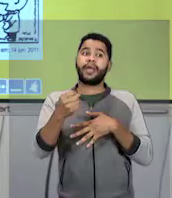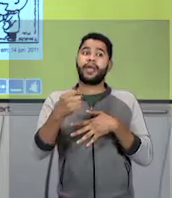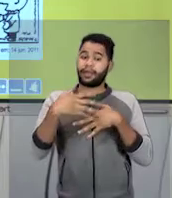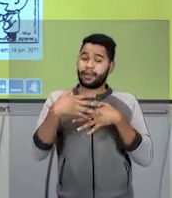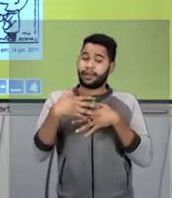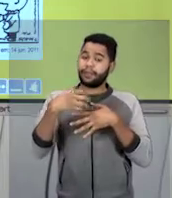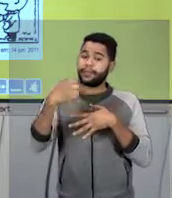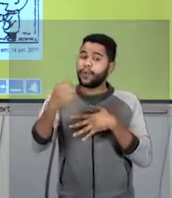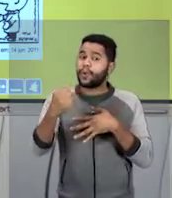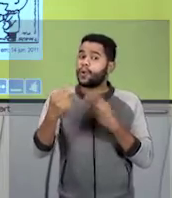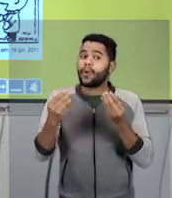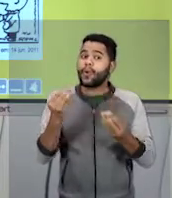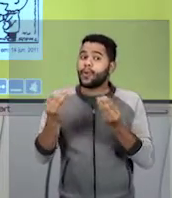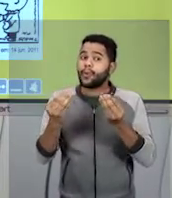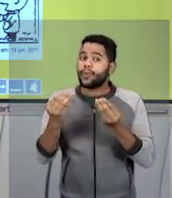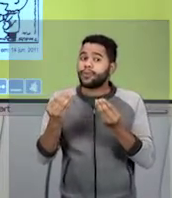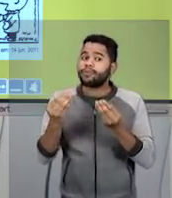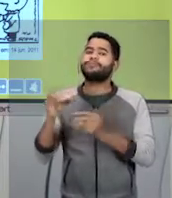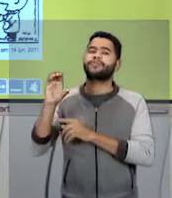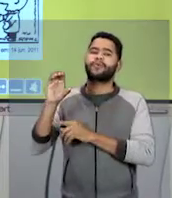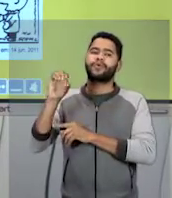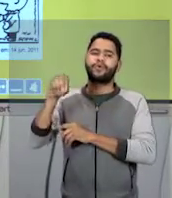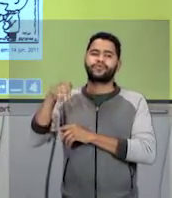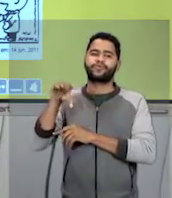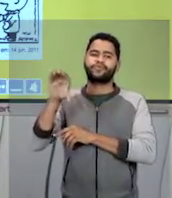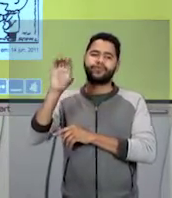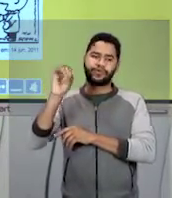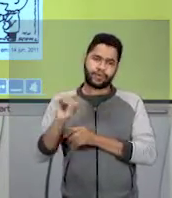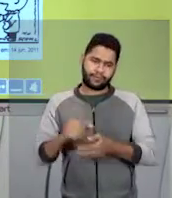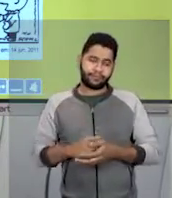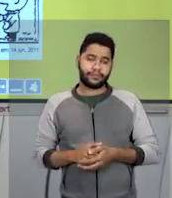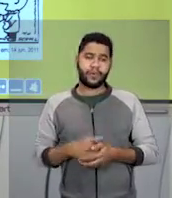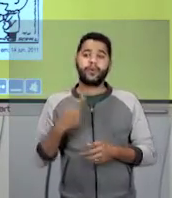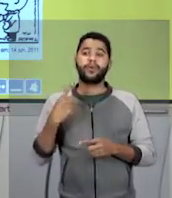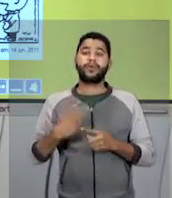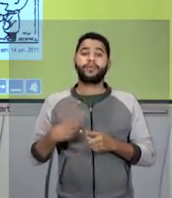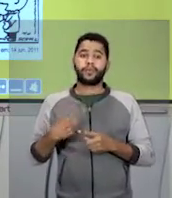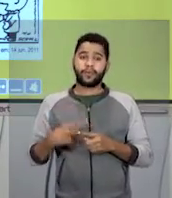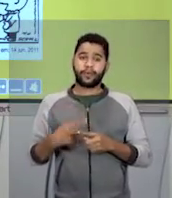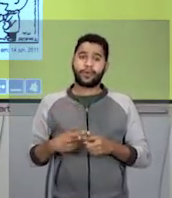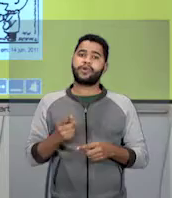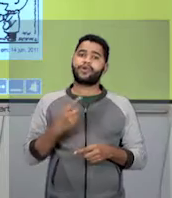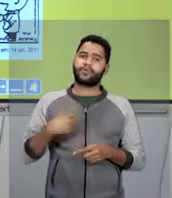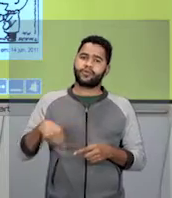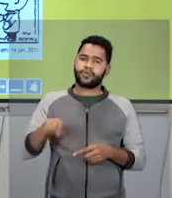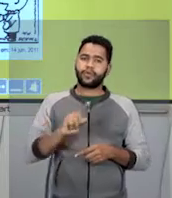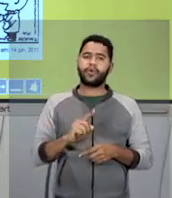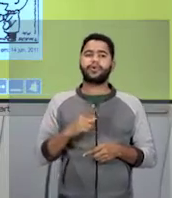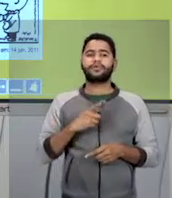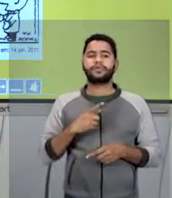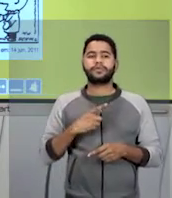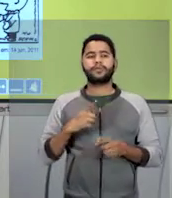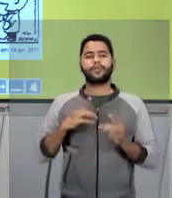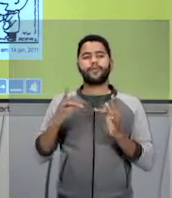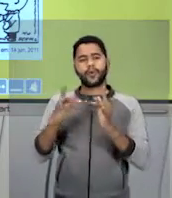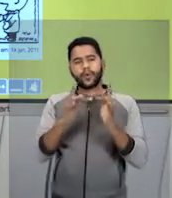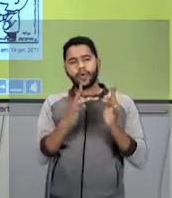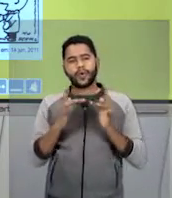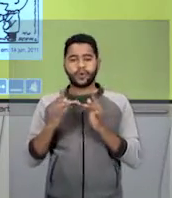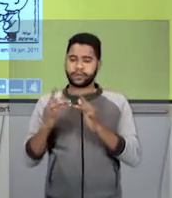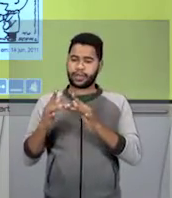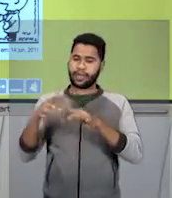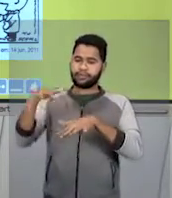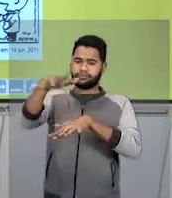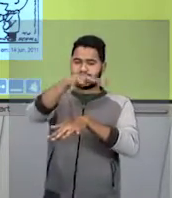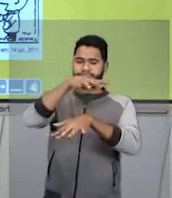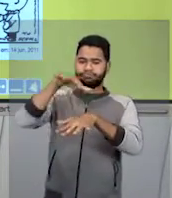passaria através de quê? De condução. Por quê? Porque nós estamos em contato imediato